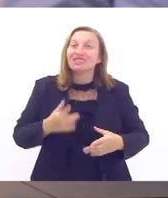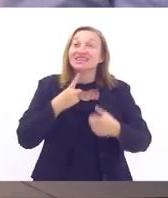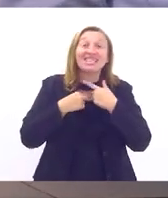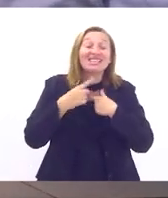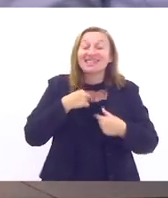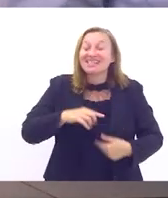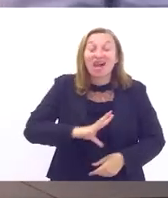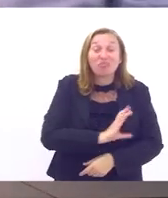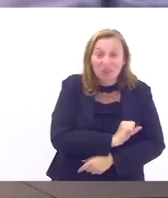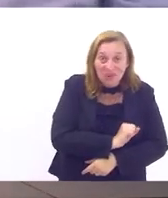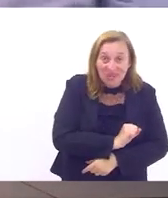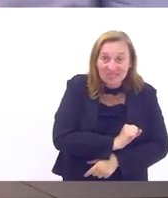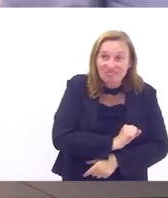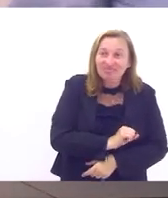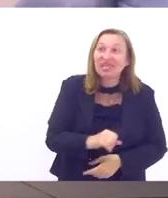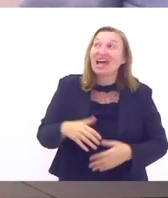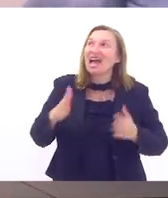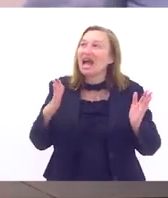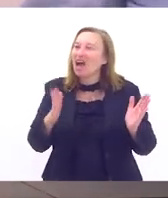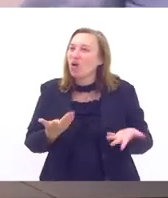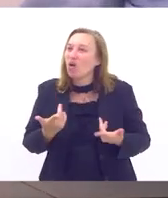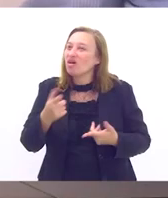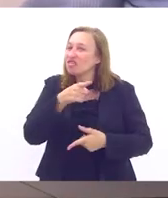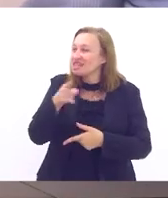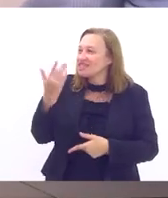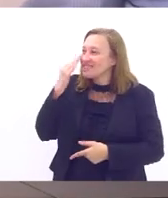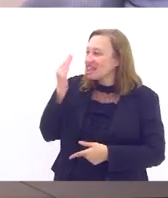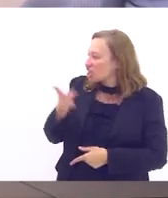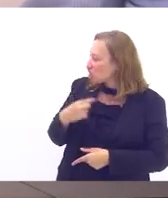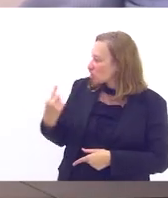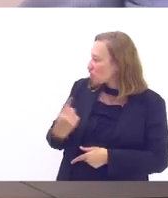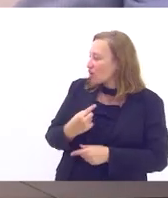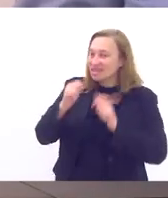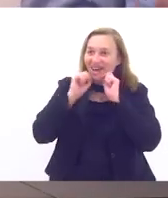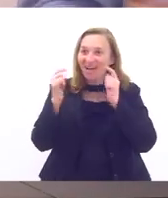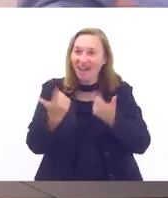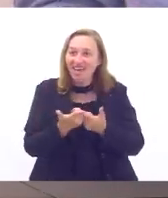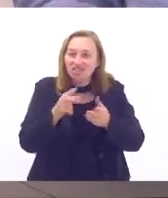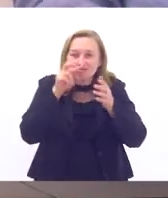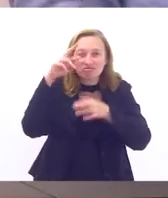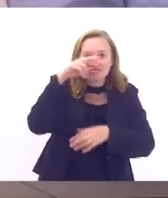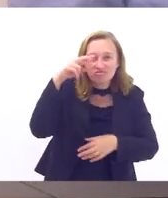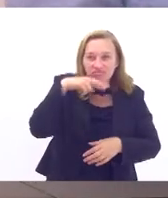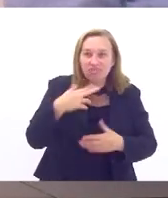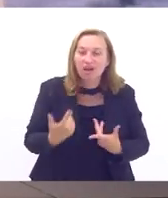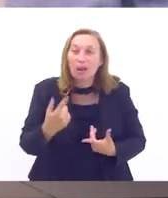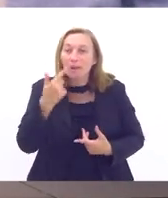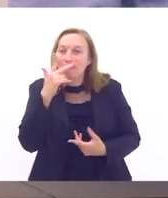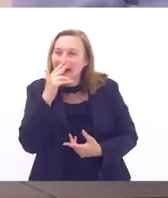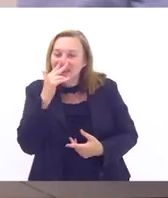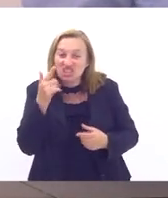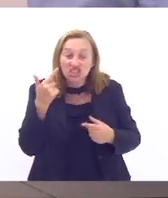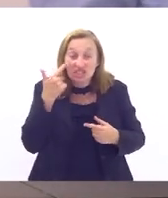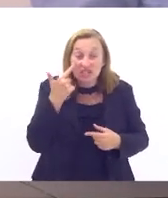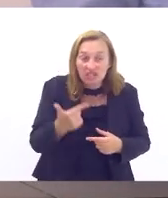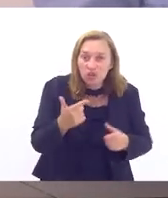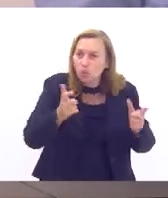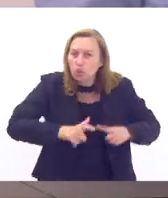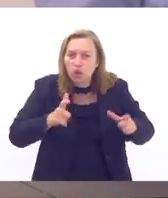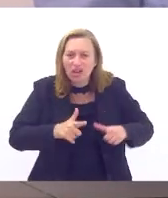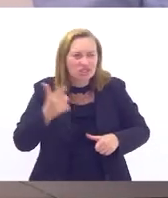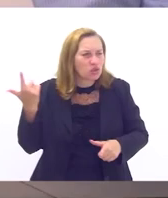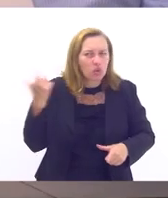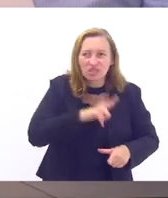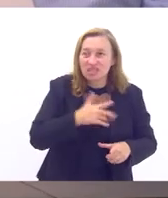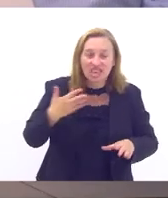tanto amor, né? Agora, vocês precisam entender que nós, do Legislativo, fiscalizamos isso. Parece que nós enxergamos um lugar que vocês não conseguem enxergar,